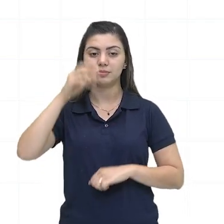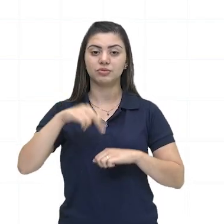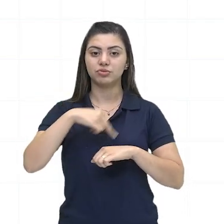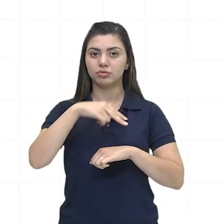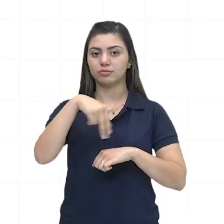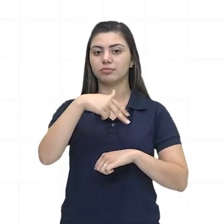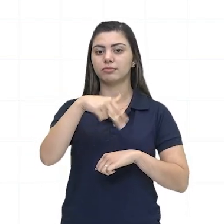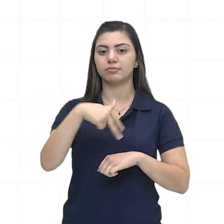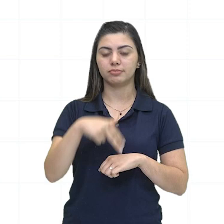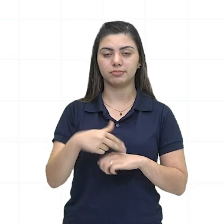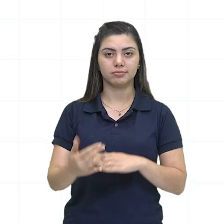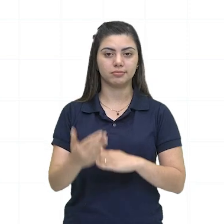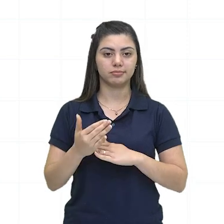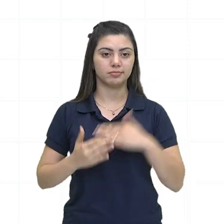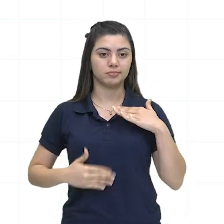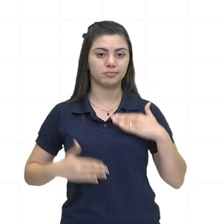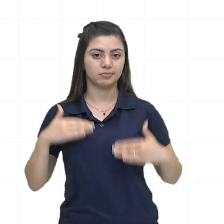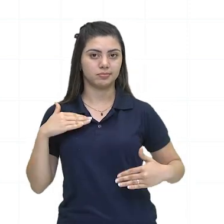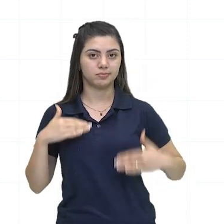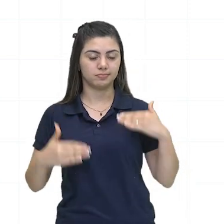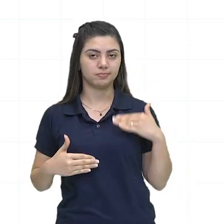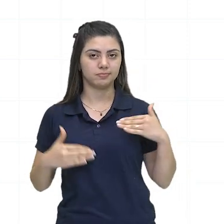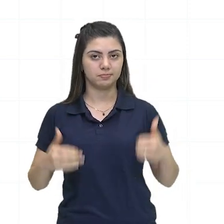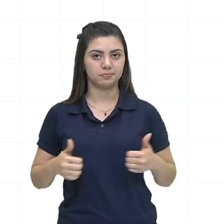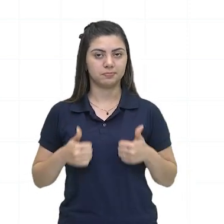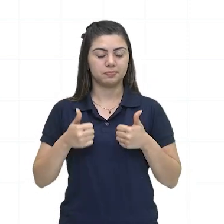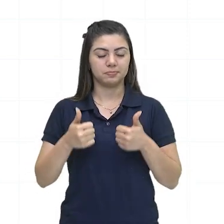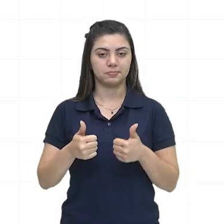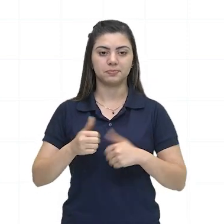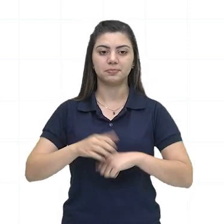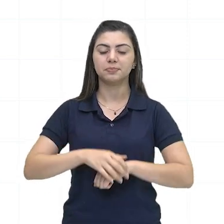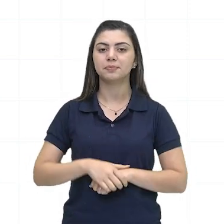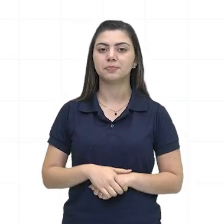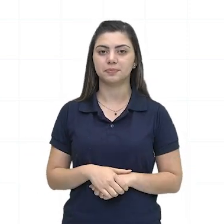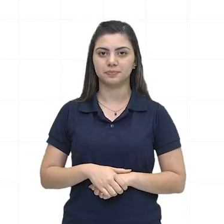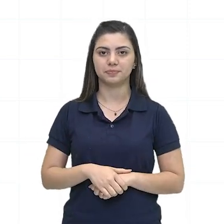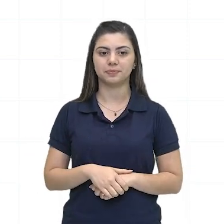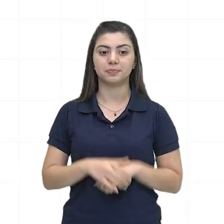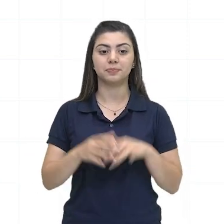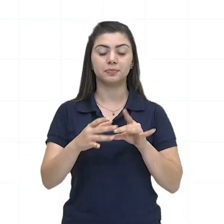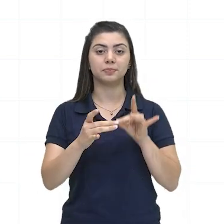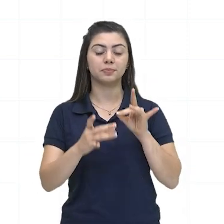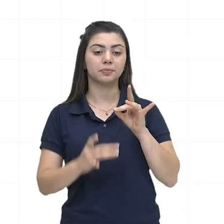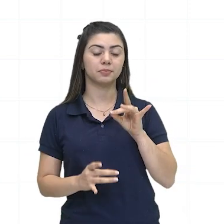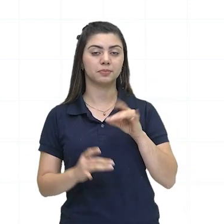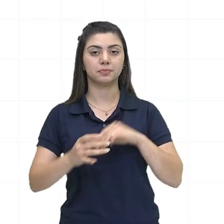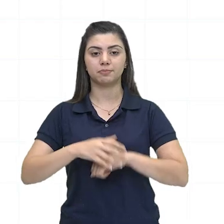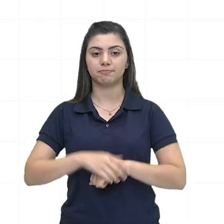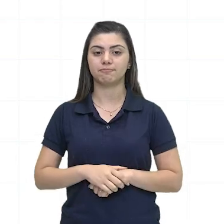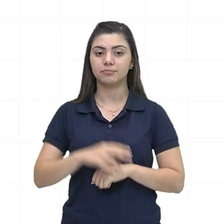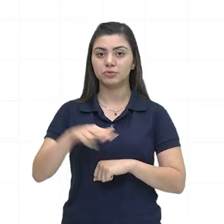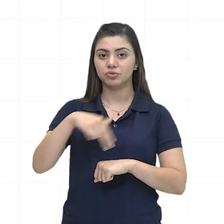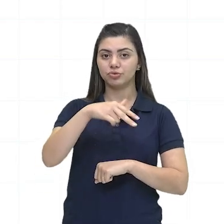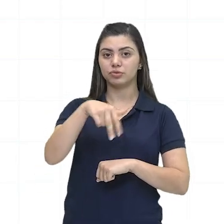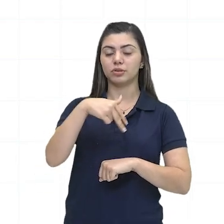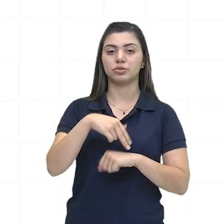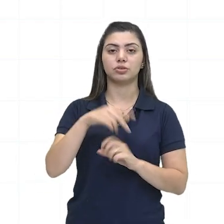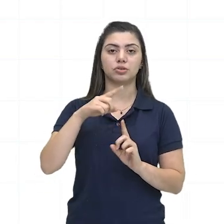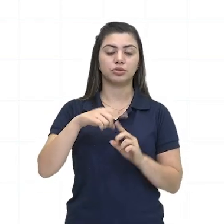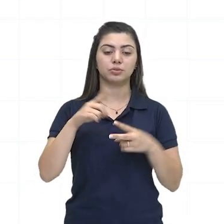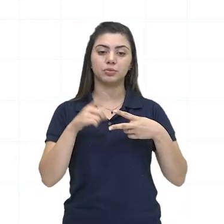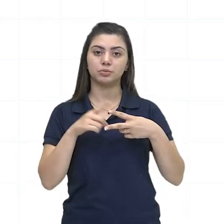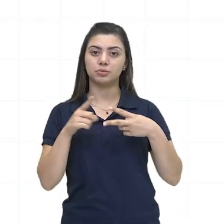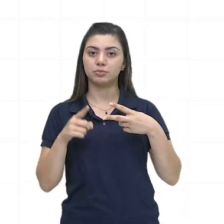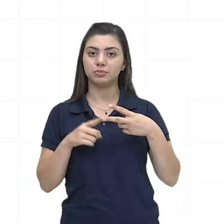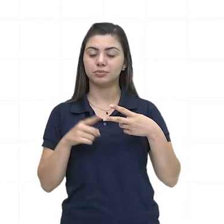conhecimento. Ginásticas de condicionamento físico e conhecimentos sobre o corpo, e o nosso detalhamento,